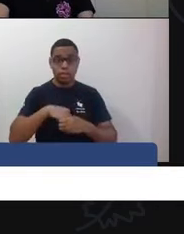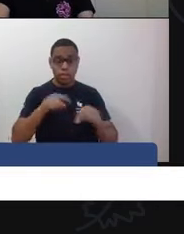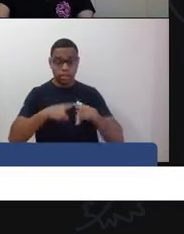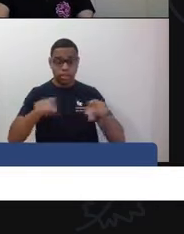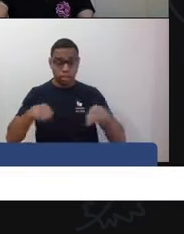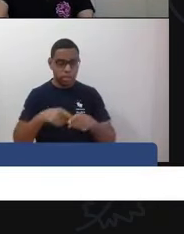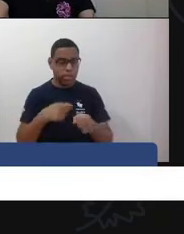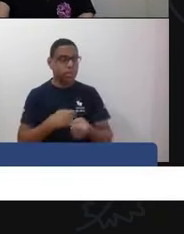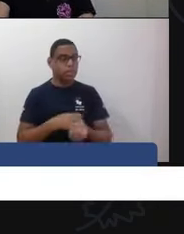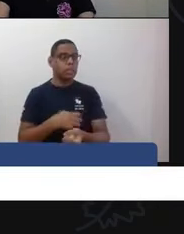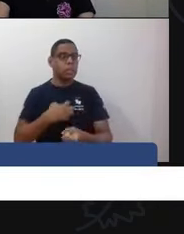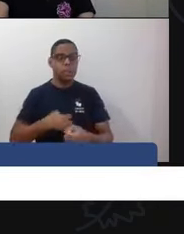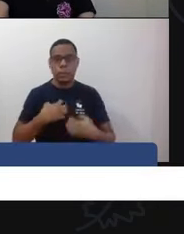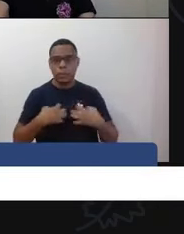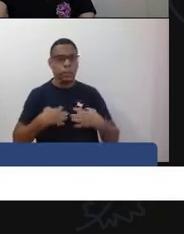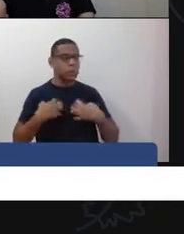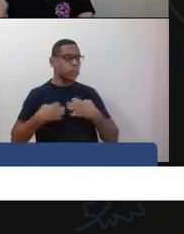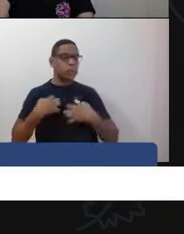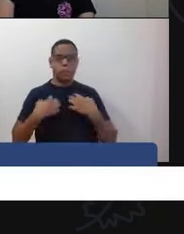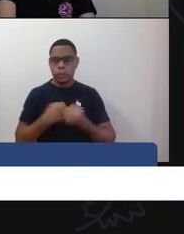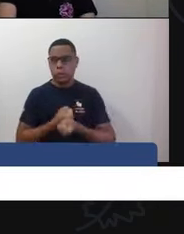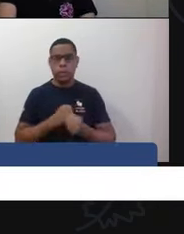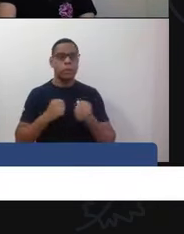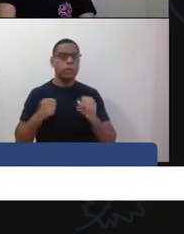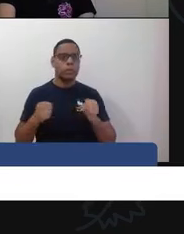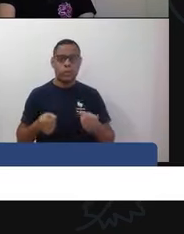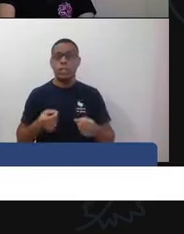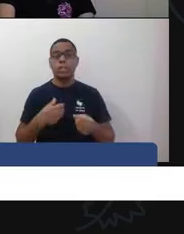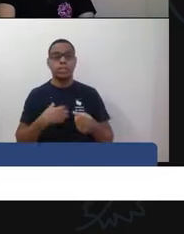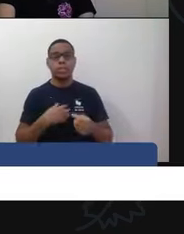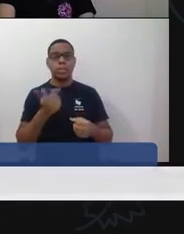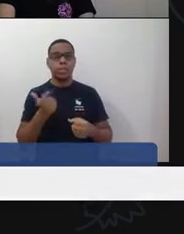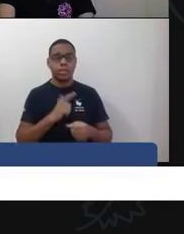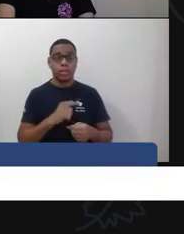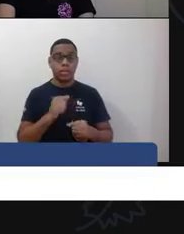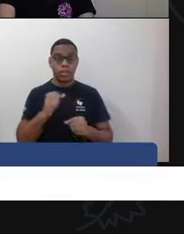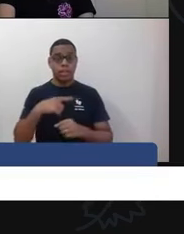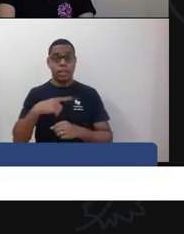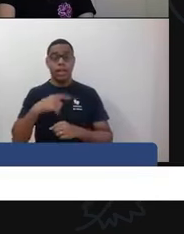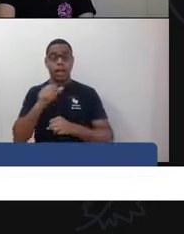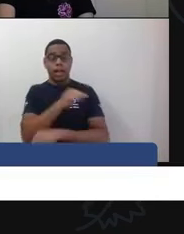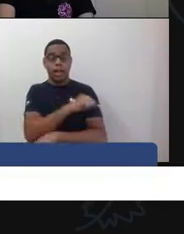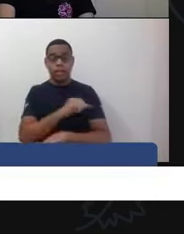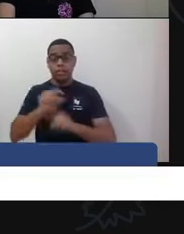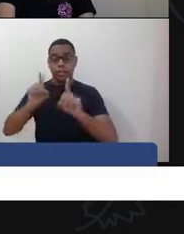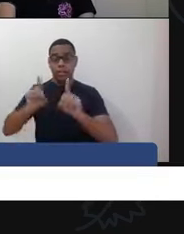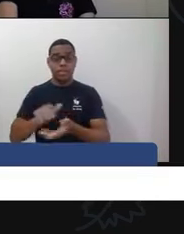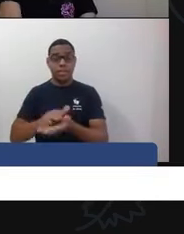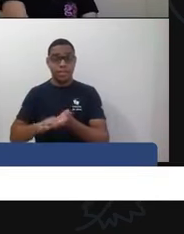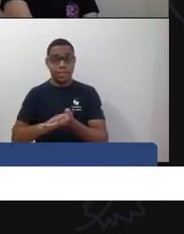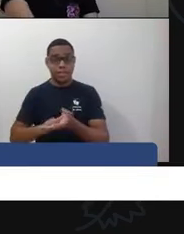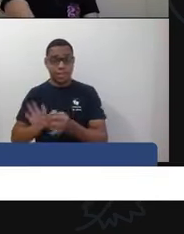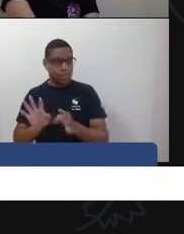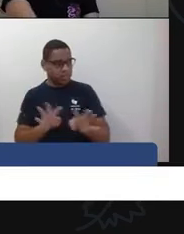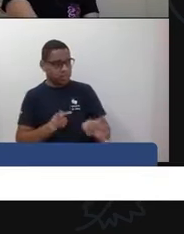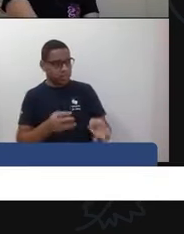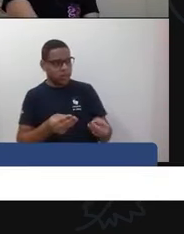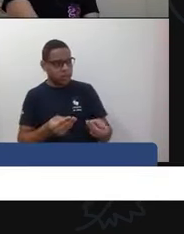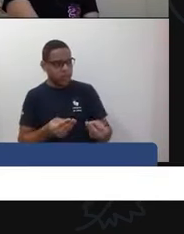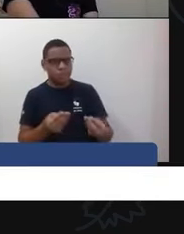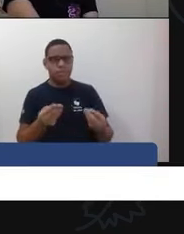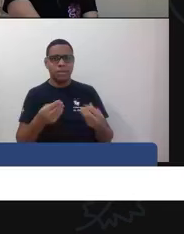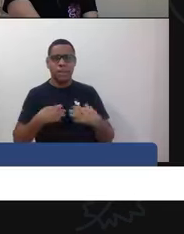e não conseguem rever. Sem contar com dos alunos que não têm deficiência, tem aqueles casos das famílias, já